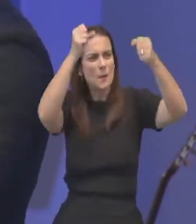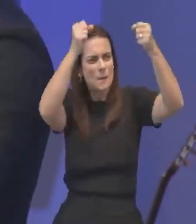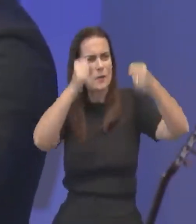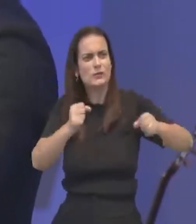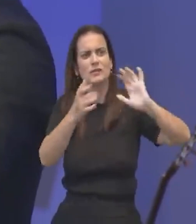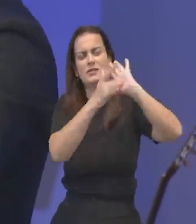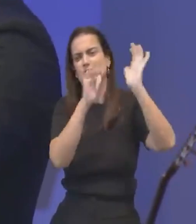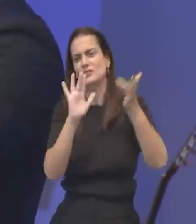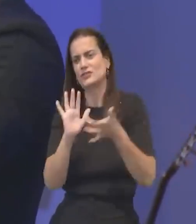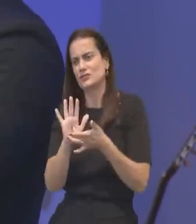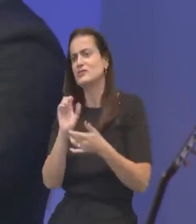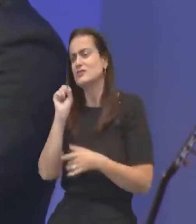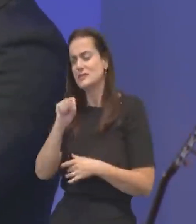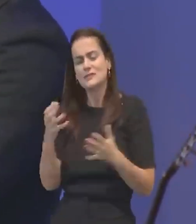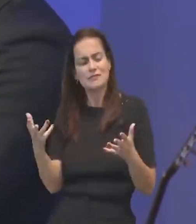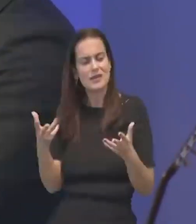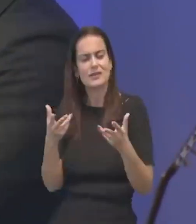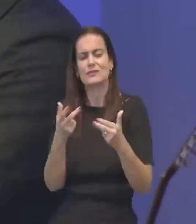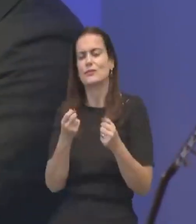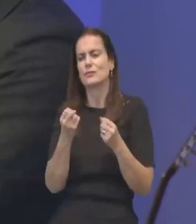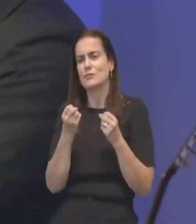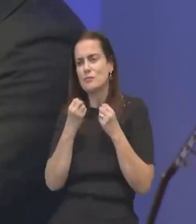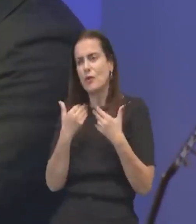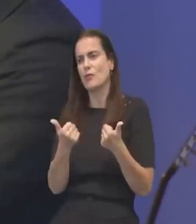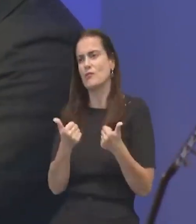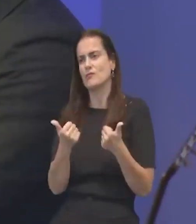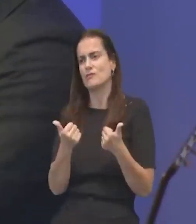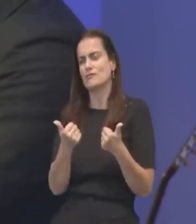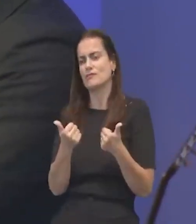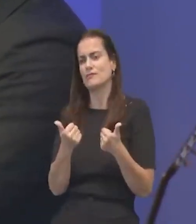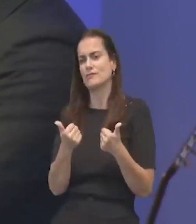de Jesus sobre tudo e sobre todos.